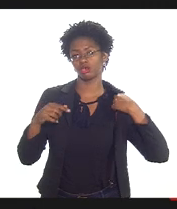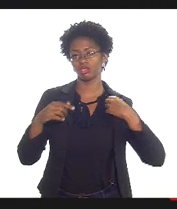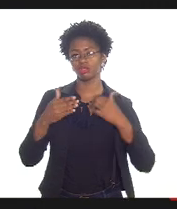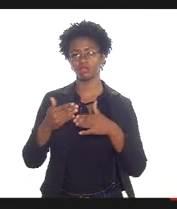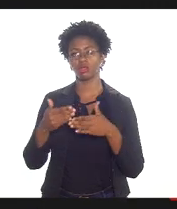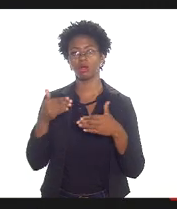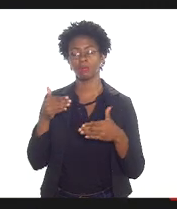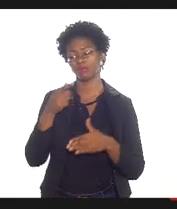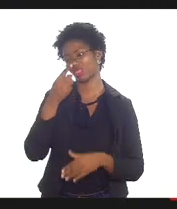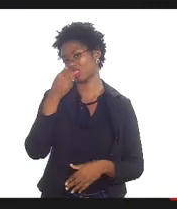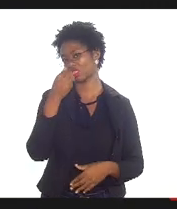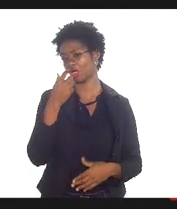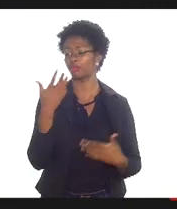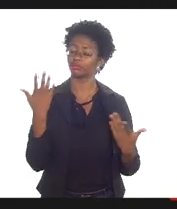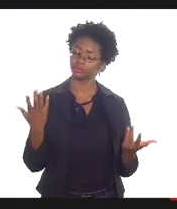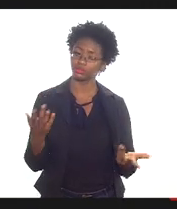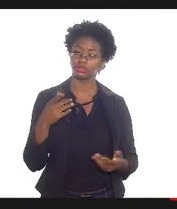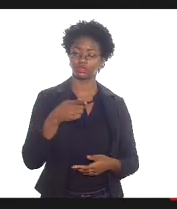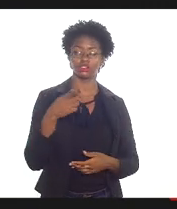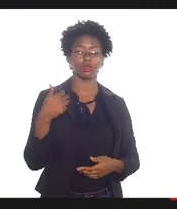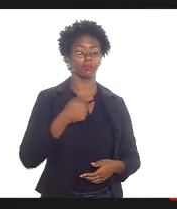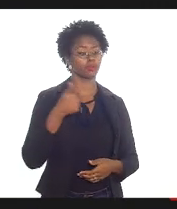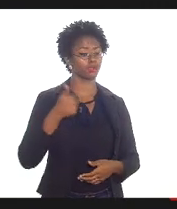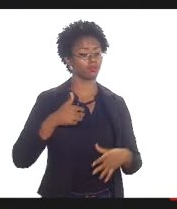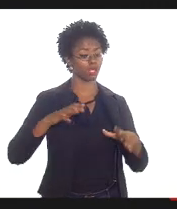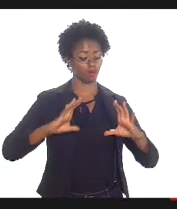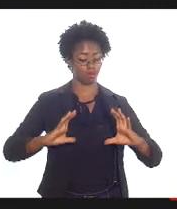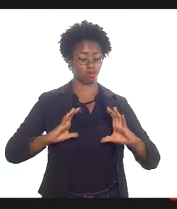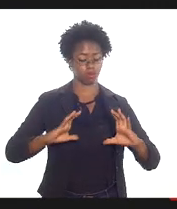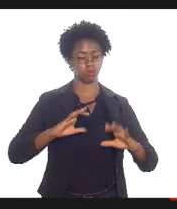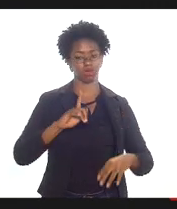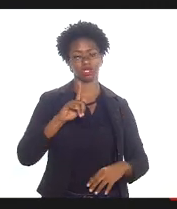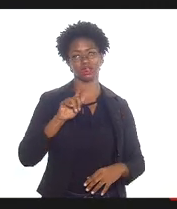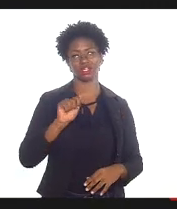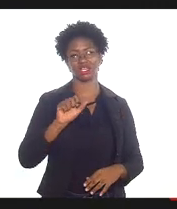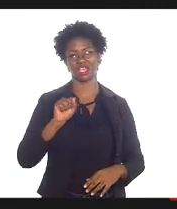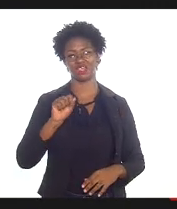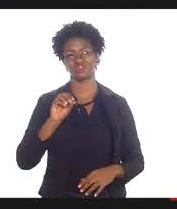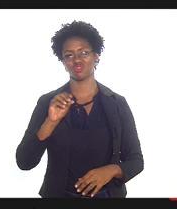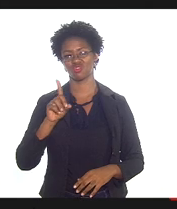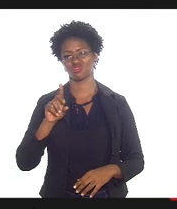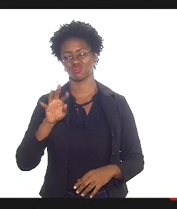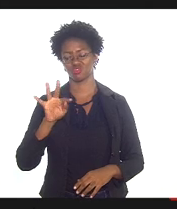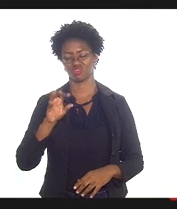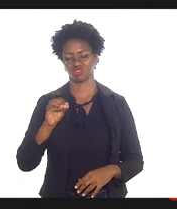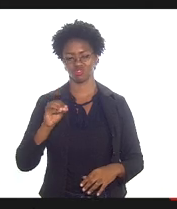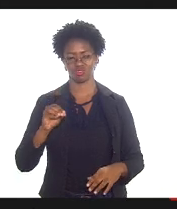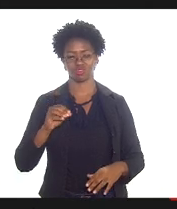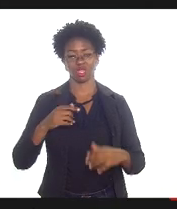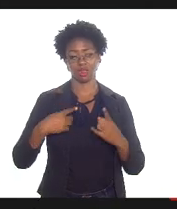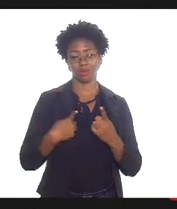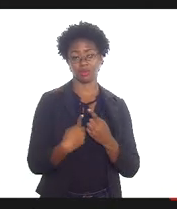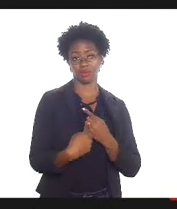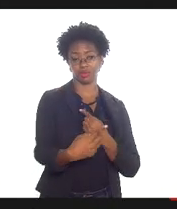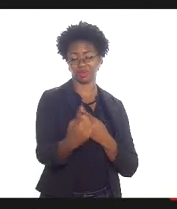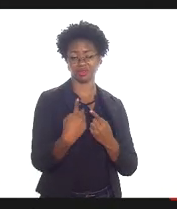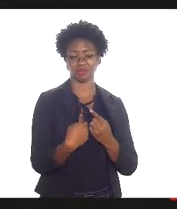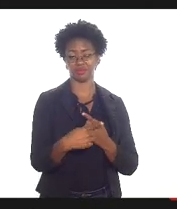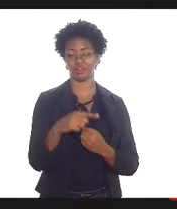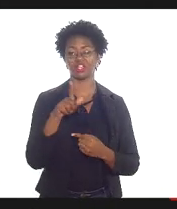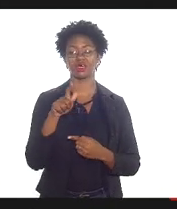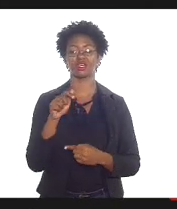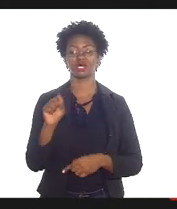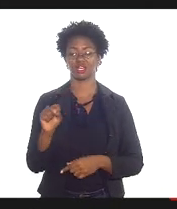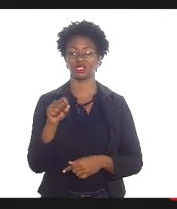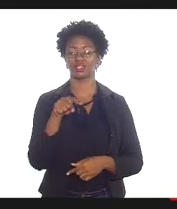exemplo, é o primeiro gasoduto do pré-sal para a costa, levando gás para a costa, e a gente chama